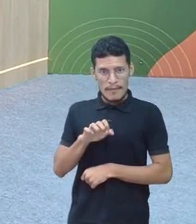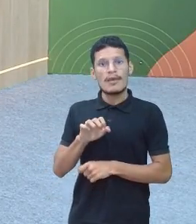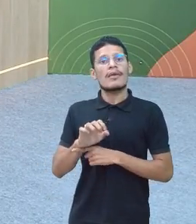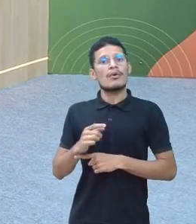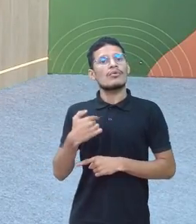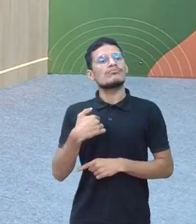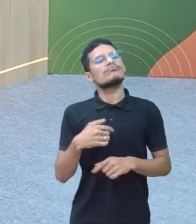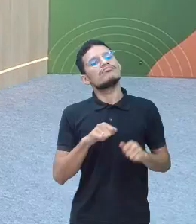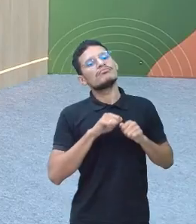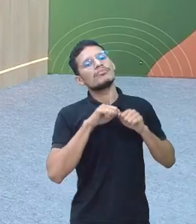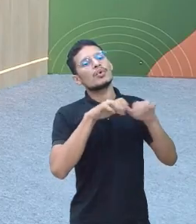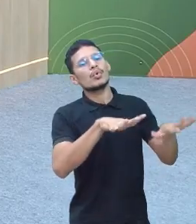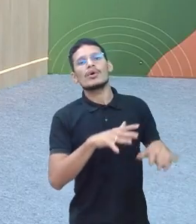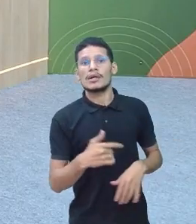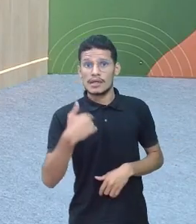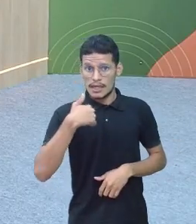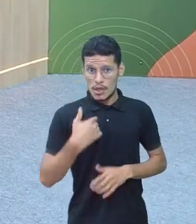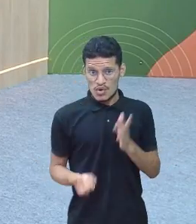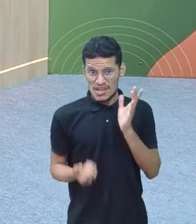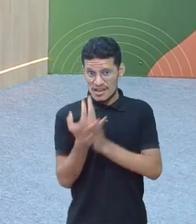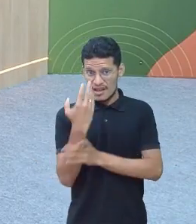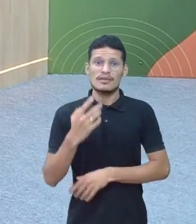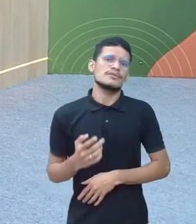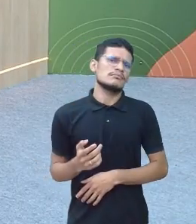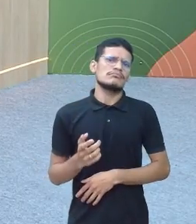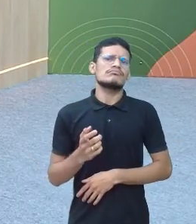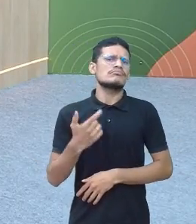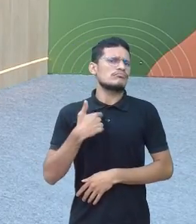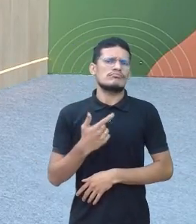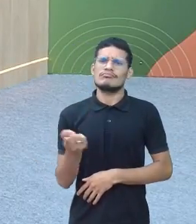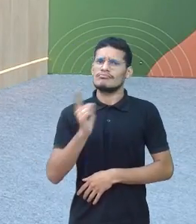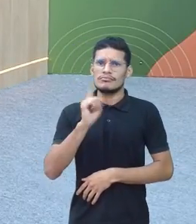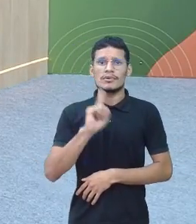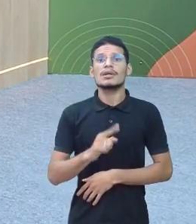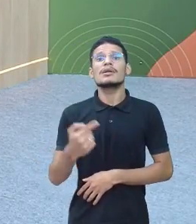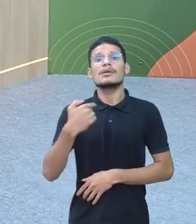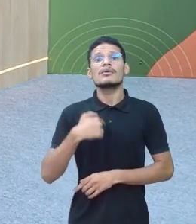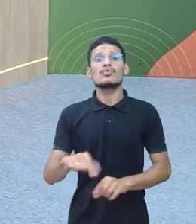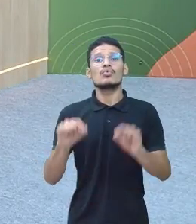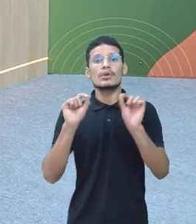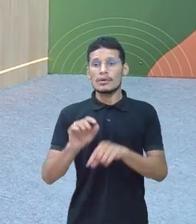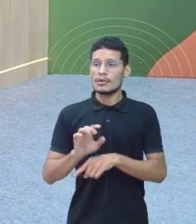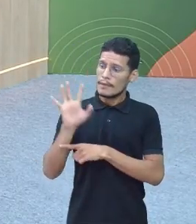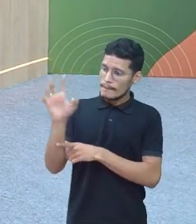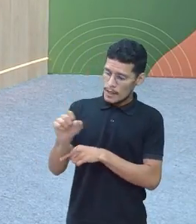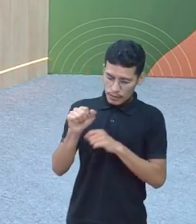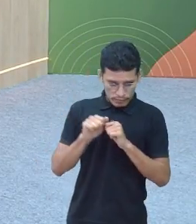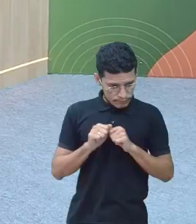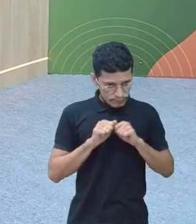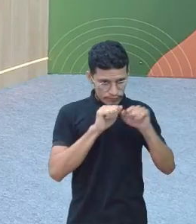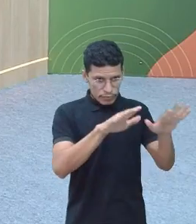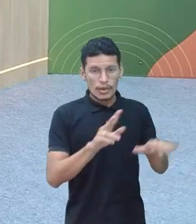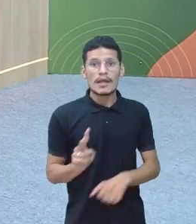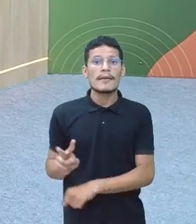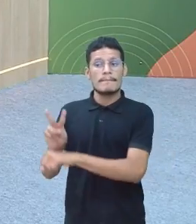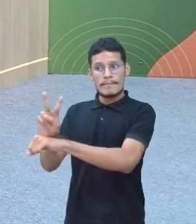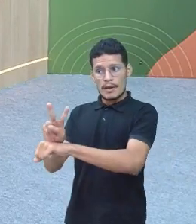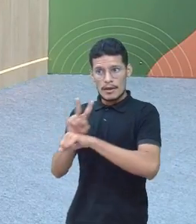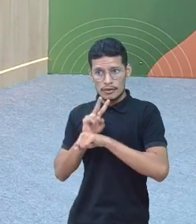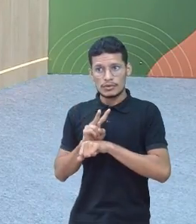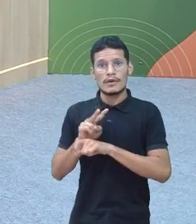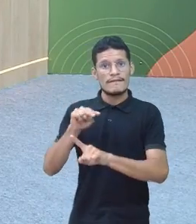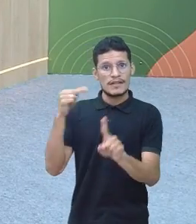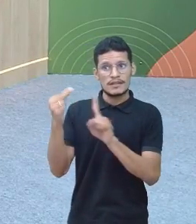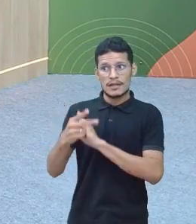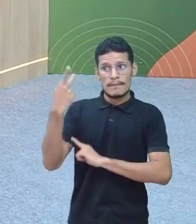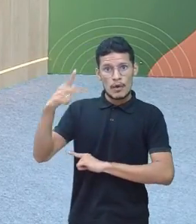que, provavelmente, não fui eu que fiz o meme. Então, eu empresto o humor, eu empresto o ponto de vista dessa